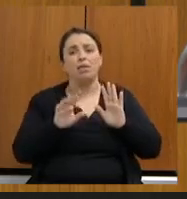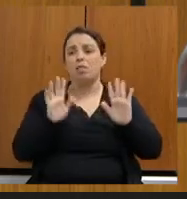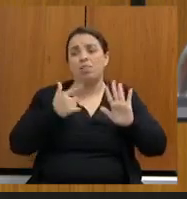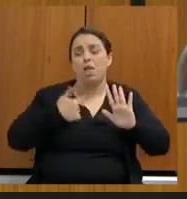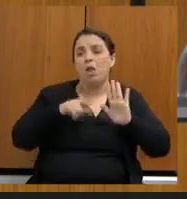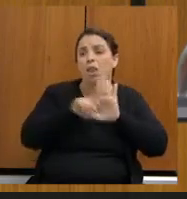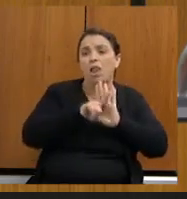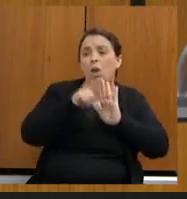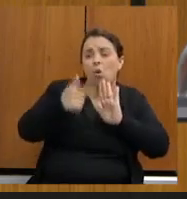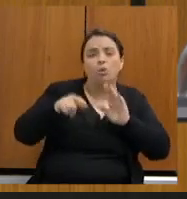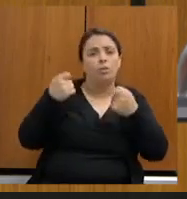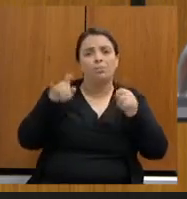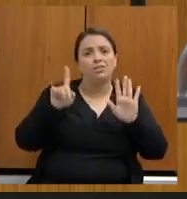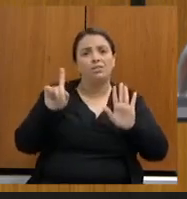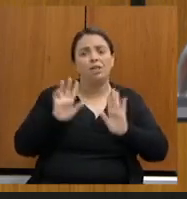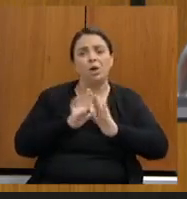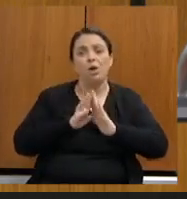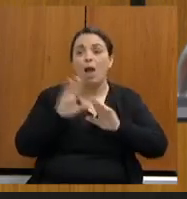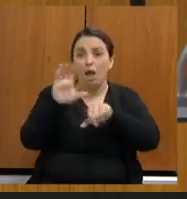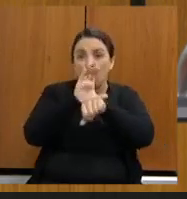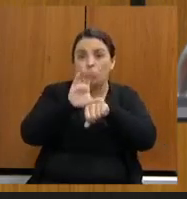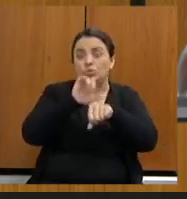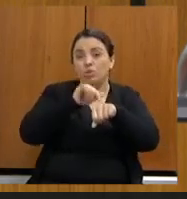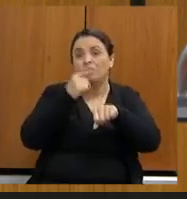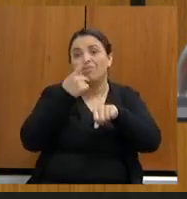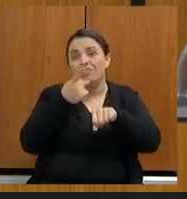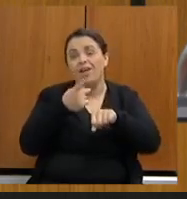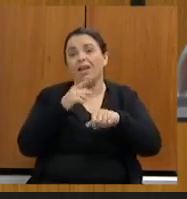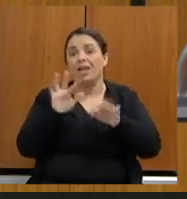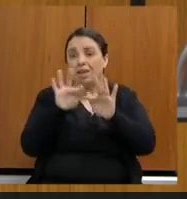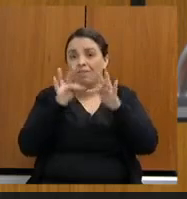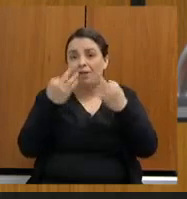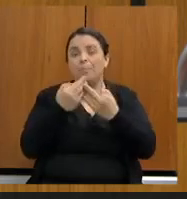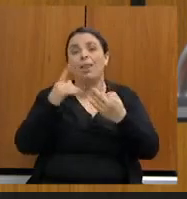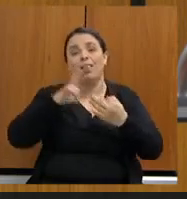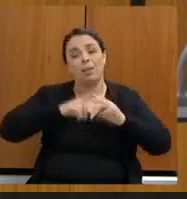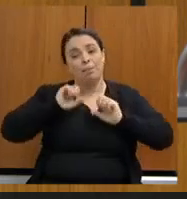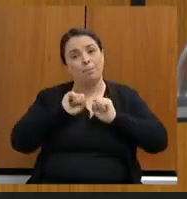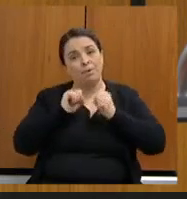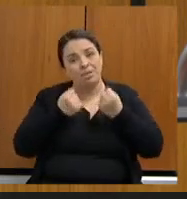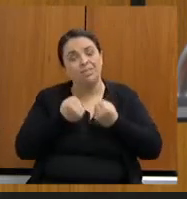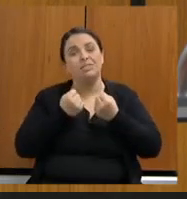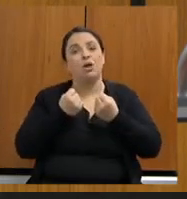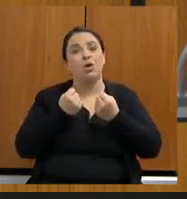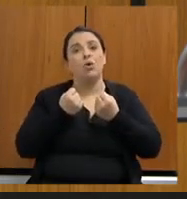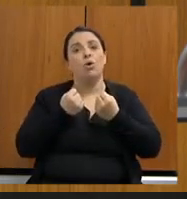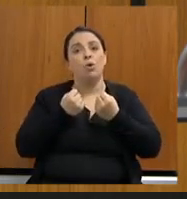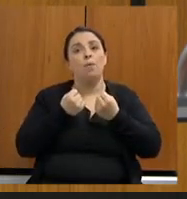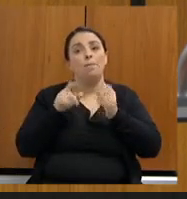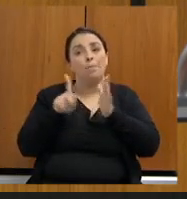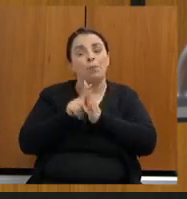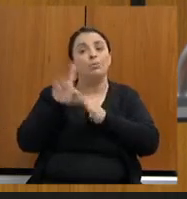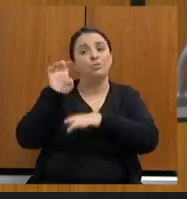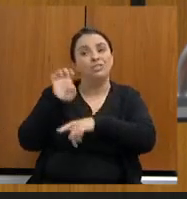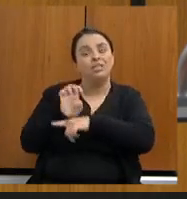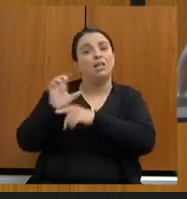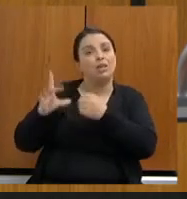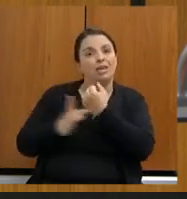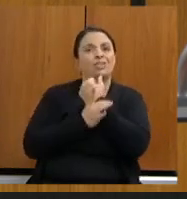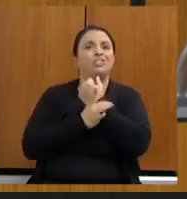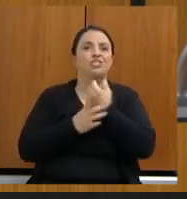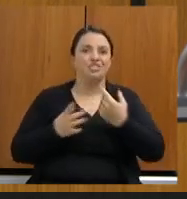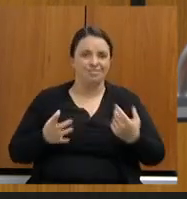família tem proteção especial do Estado né tem que ser protegida sempre queria por fim e seu presidente